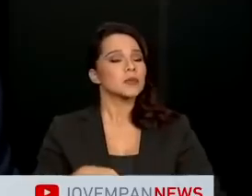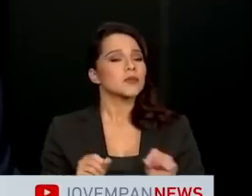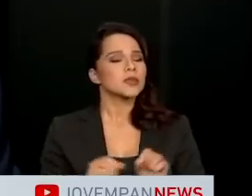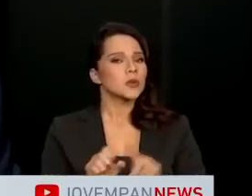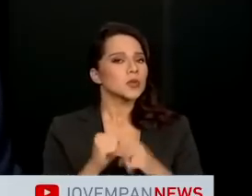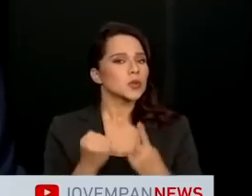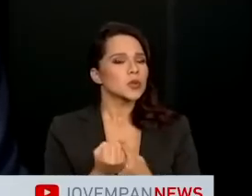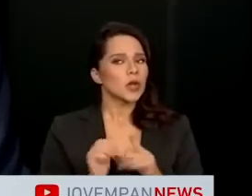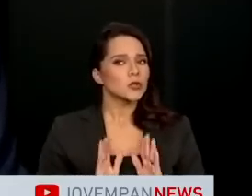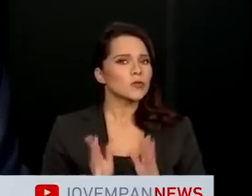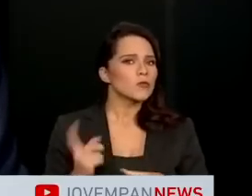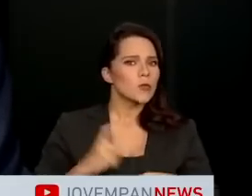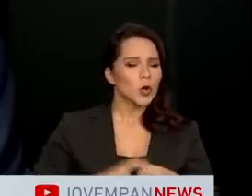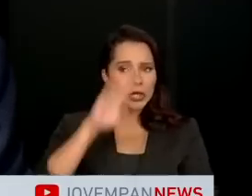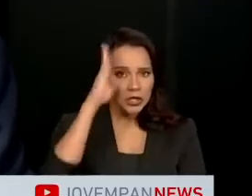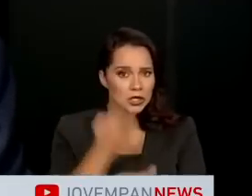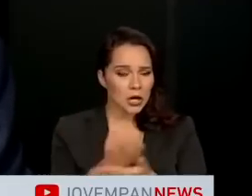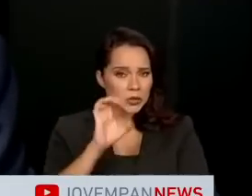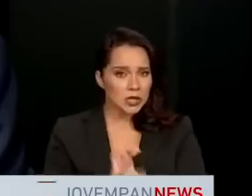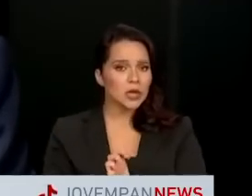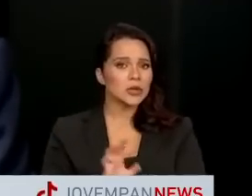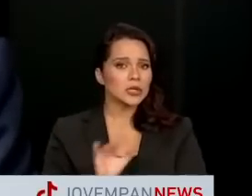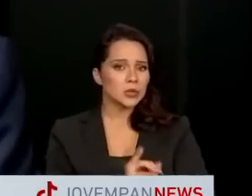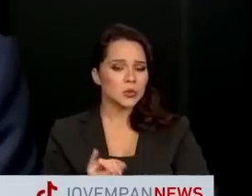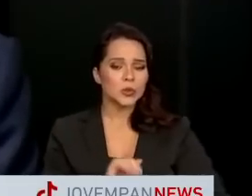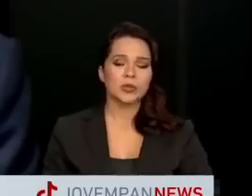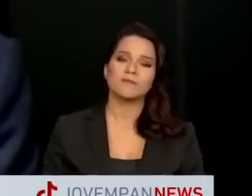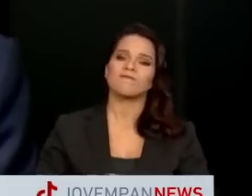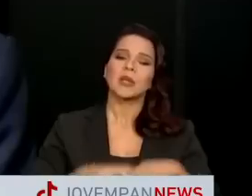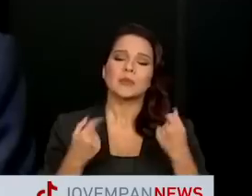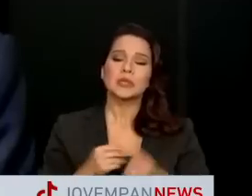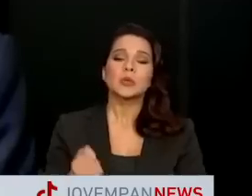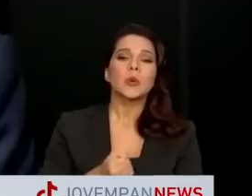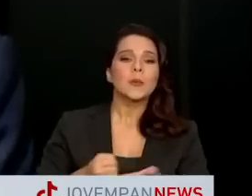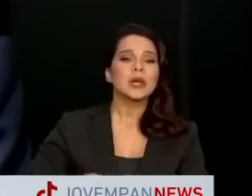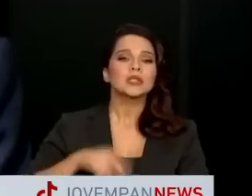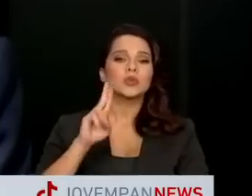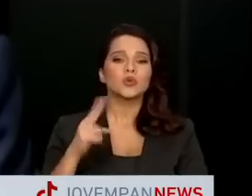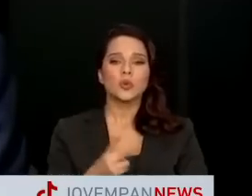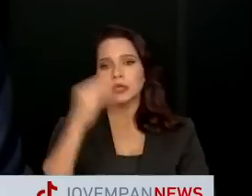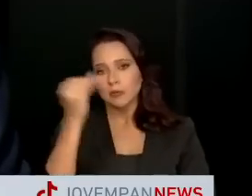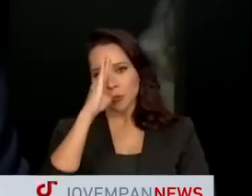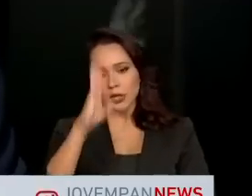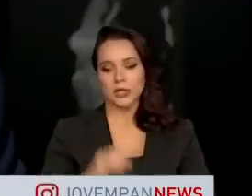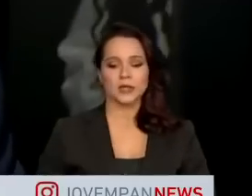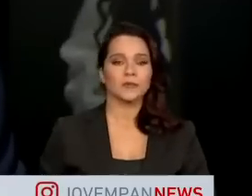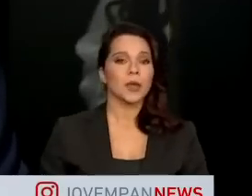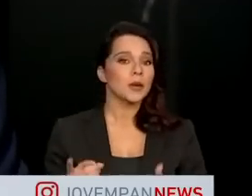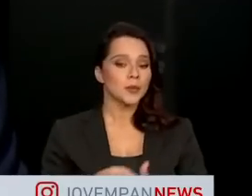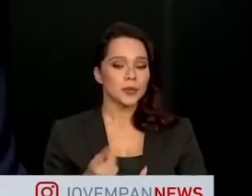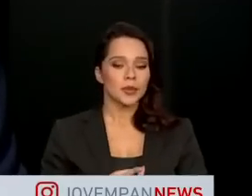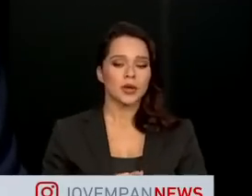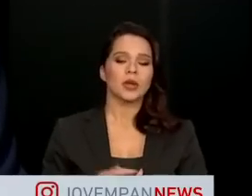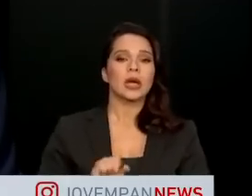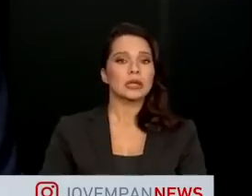que a sociedade volte a acreditar no Estado e nas instituições. Para isso, vamos nos amparar em duas máximas fundamentais. A primeira é